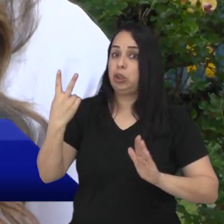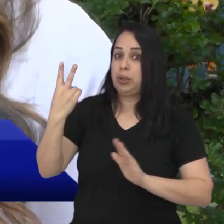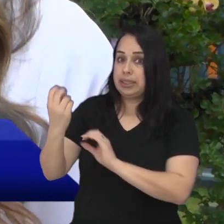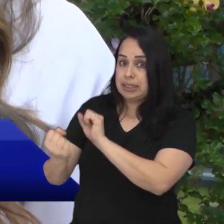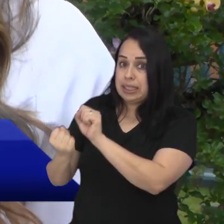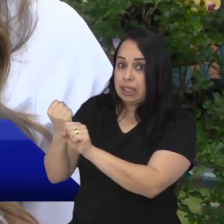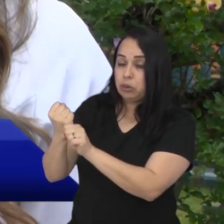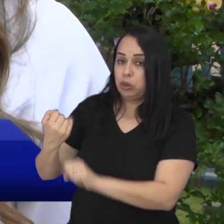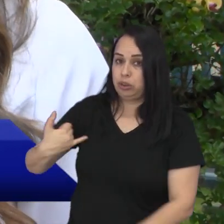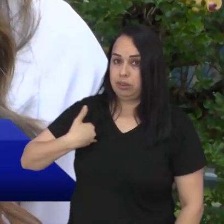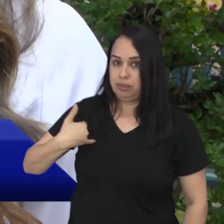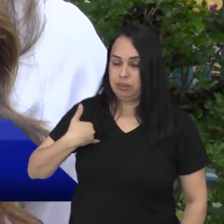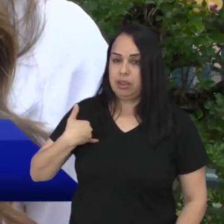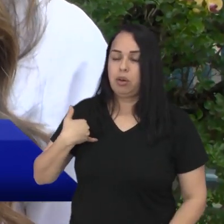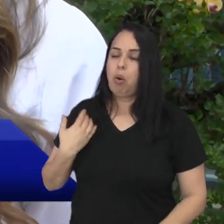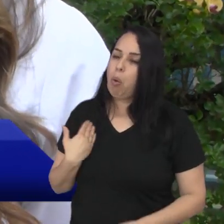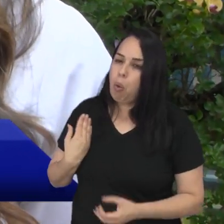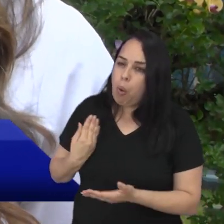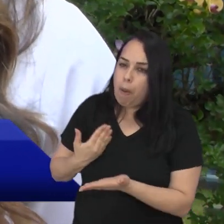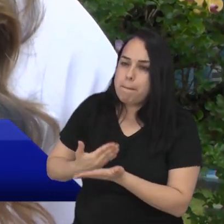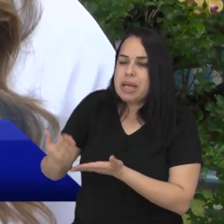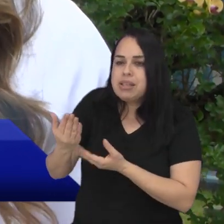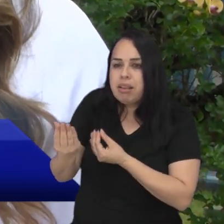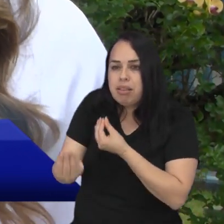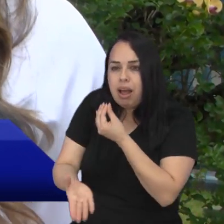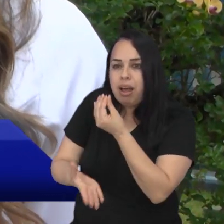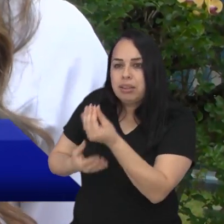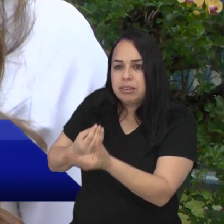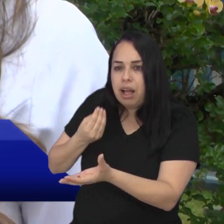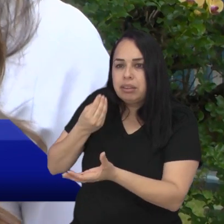de vida é o que a gente chama de introdução alimentar.